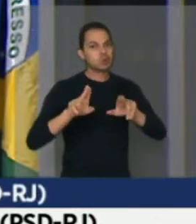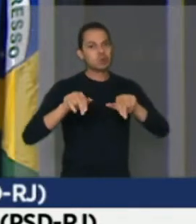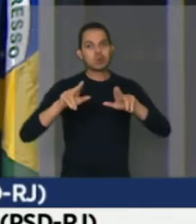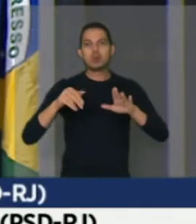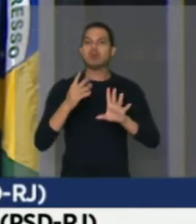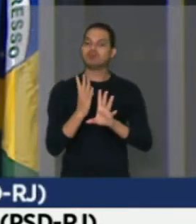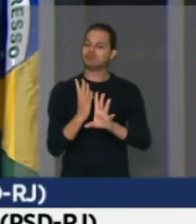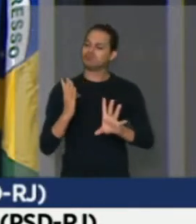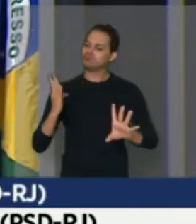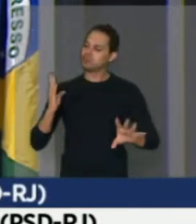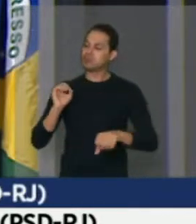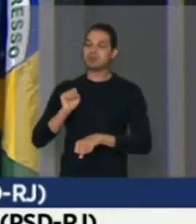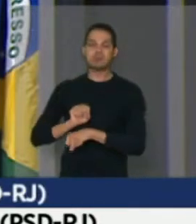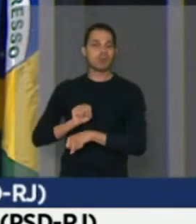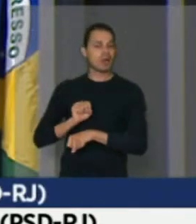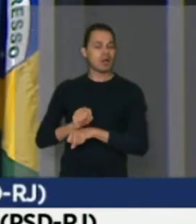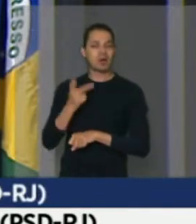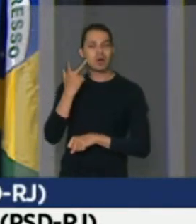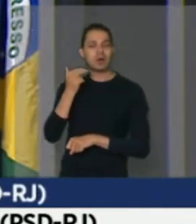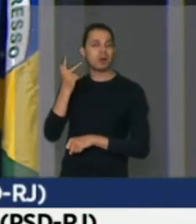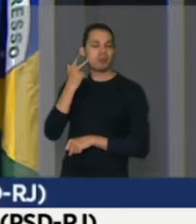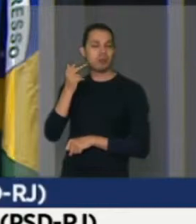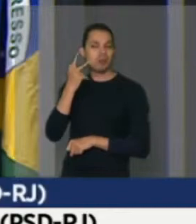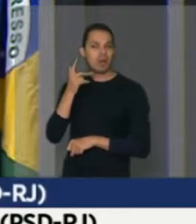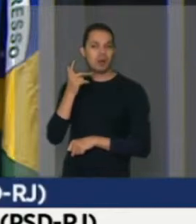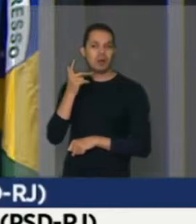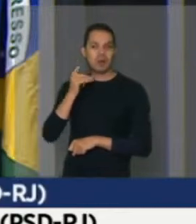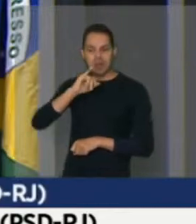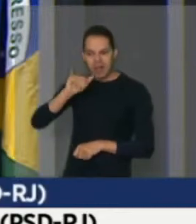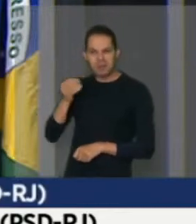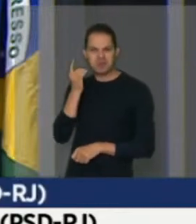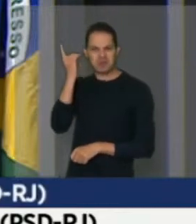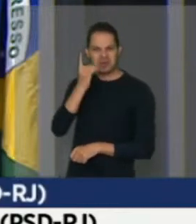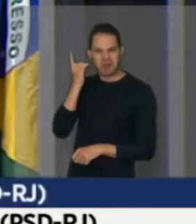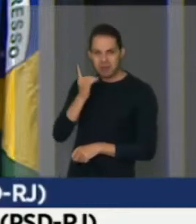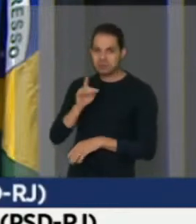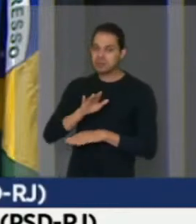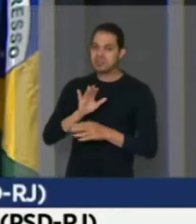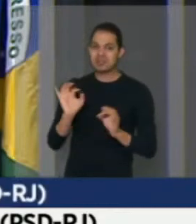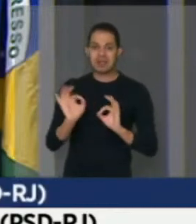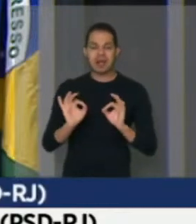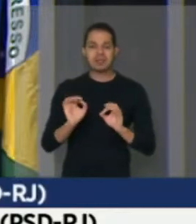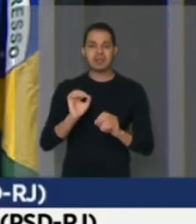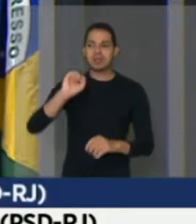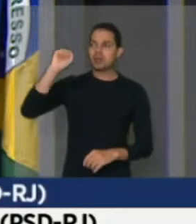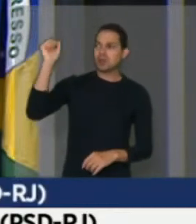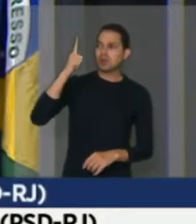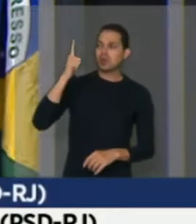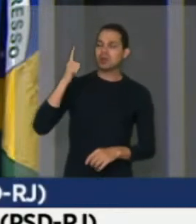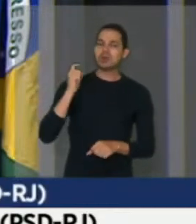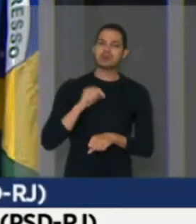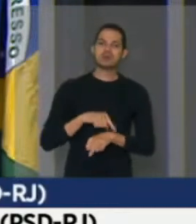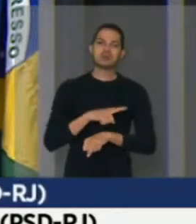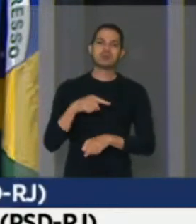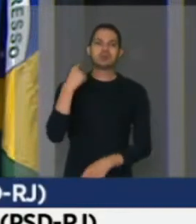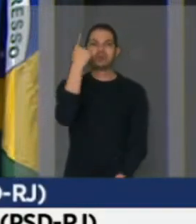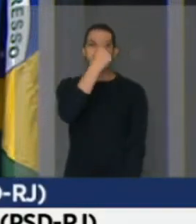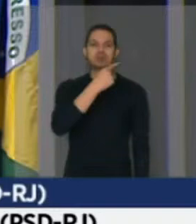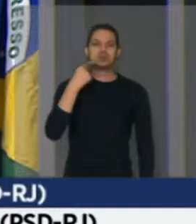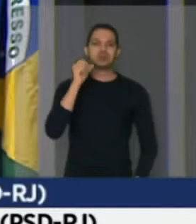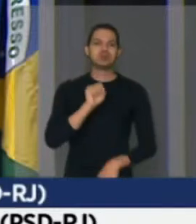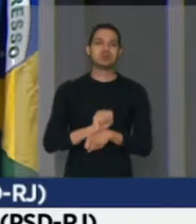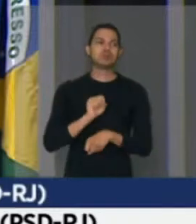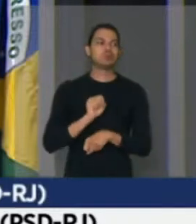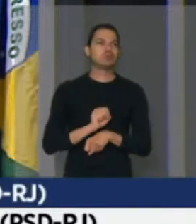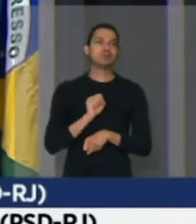familiares que estavam na fila. Ela ficava horas debaixo do sol, esperando a vez